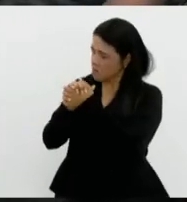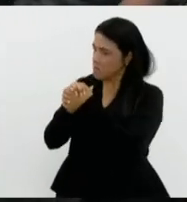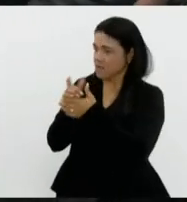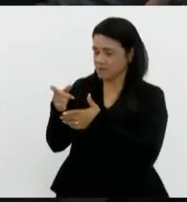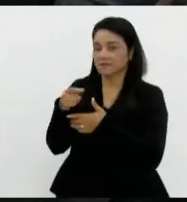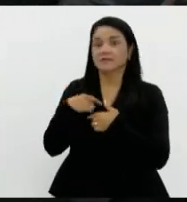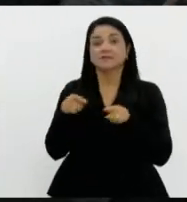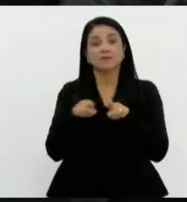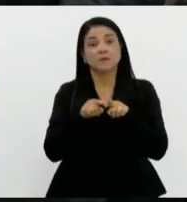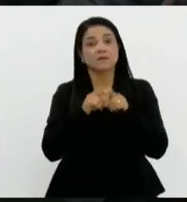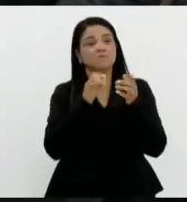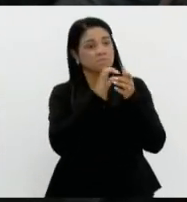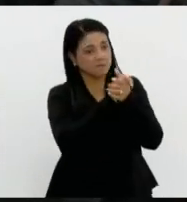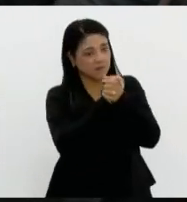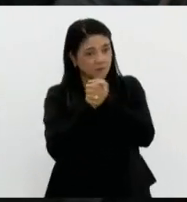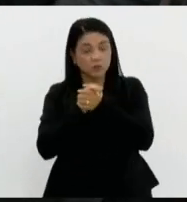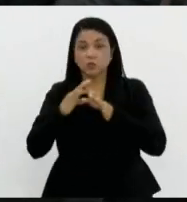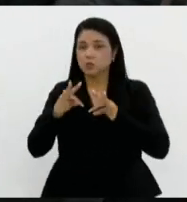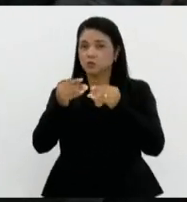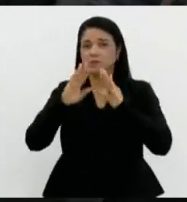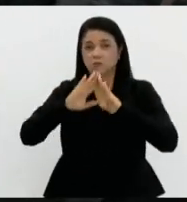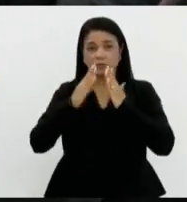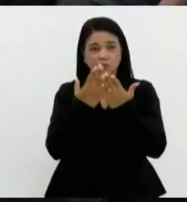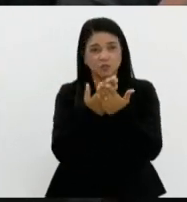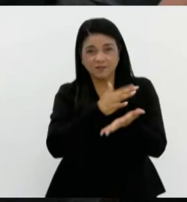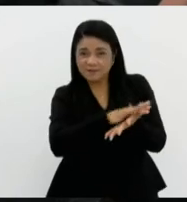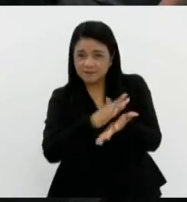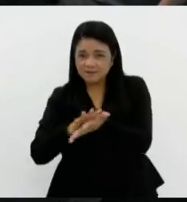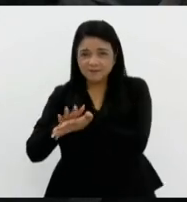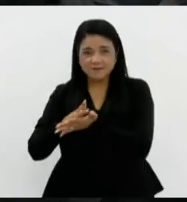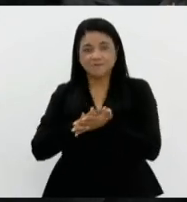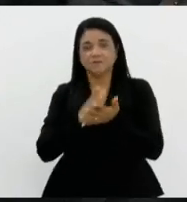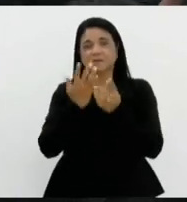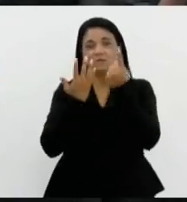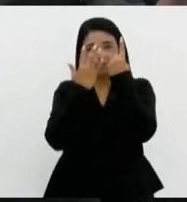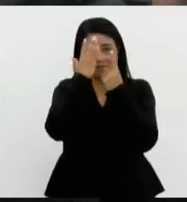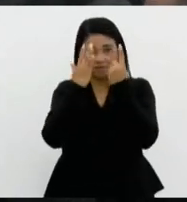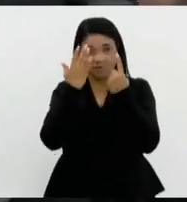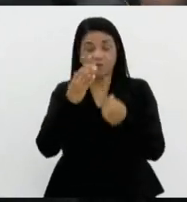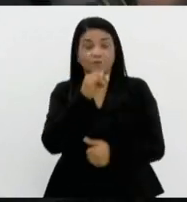e parabenizar todas as escolas do Carnaval Carioca, porque o Carnaval do Rio de Janeiro